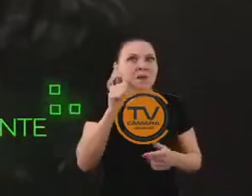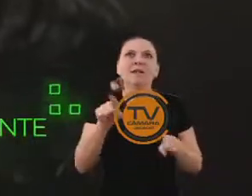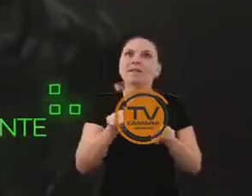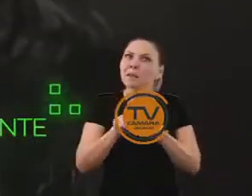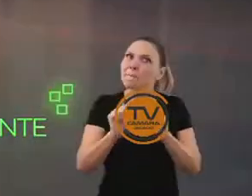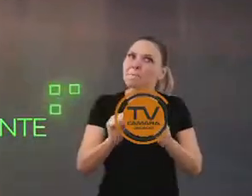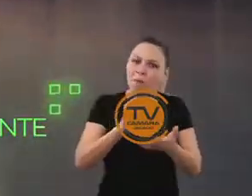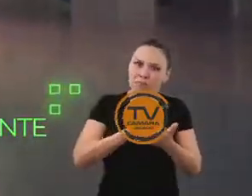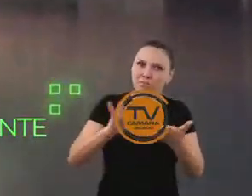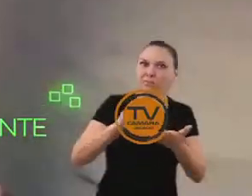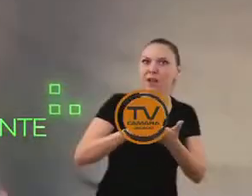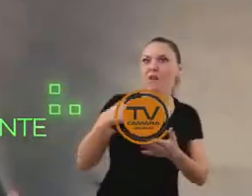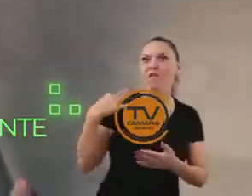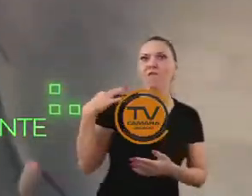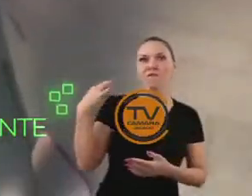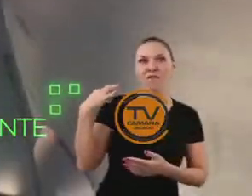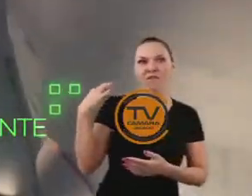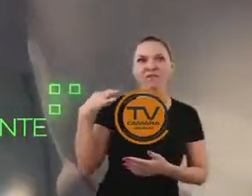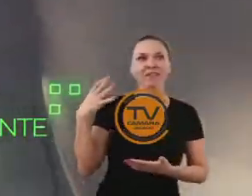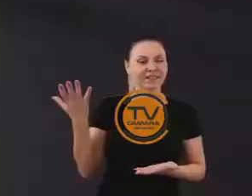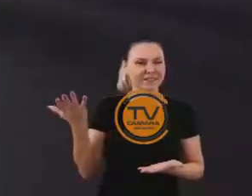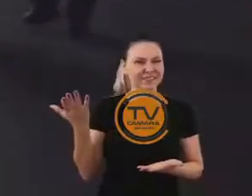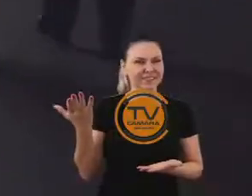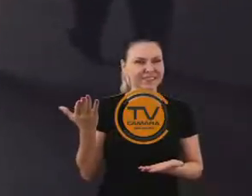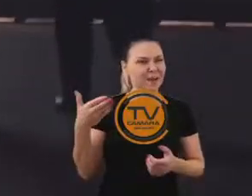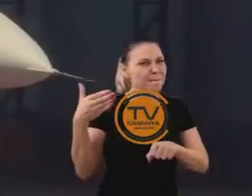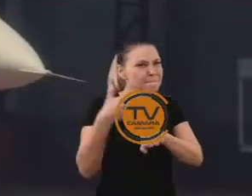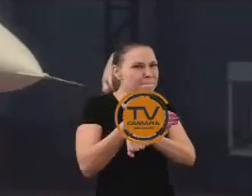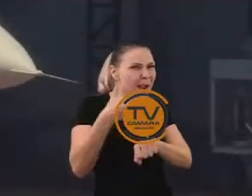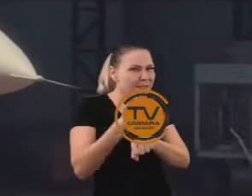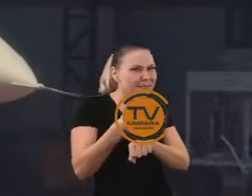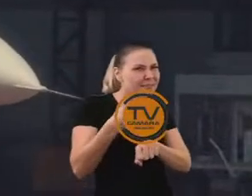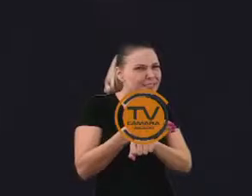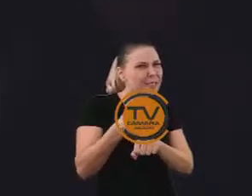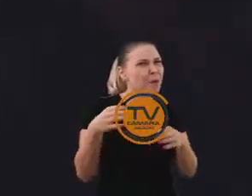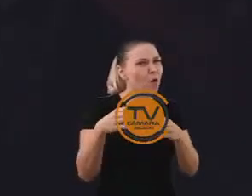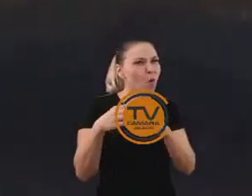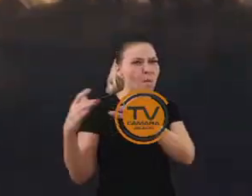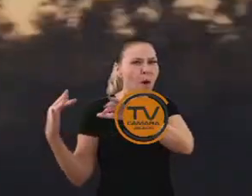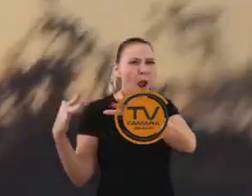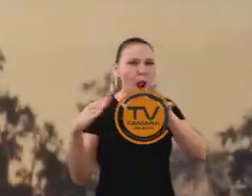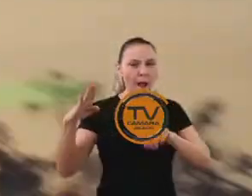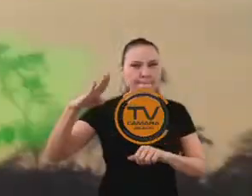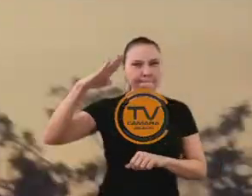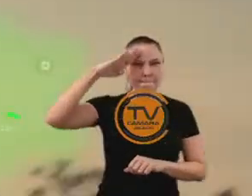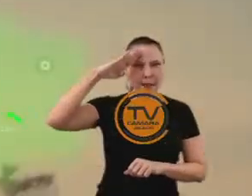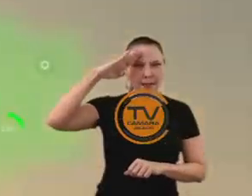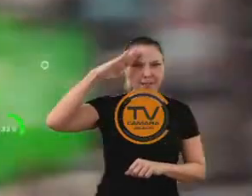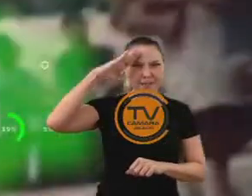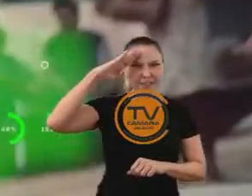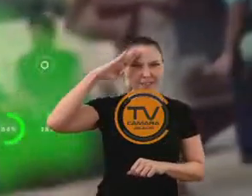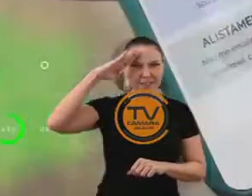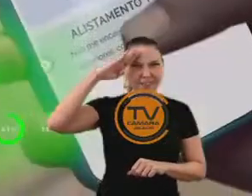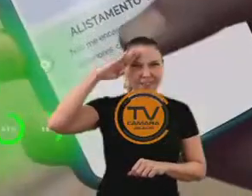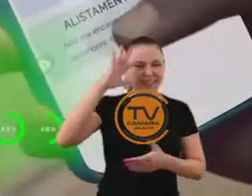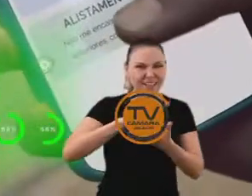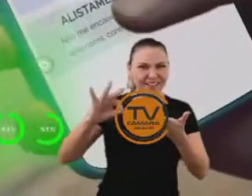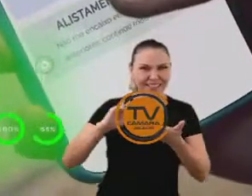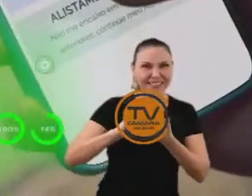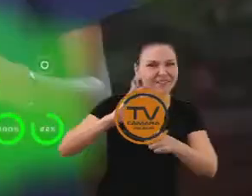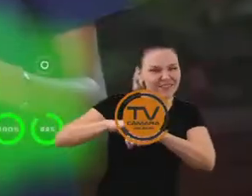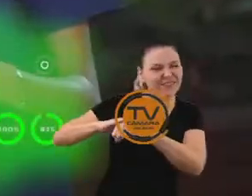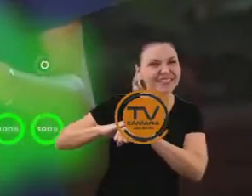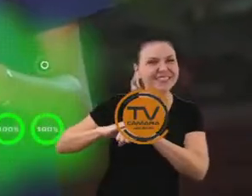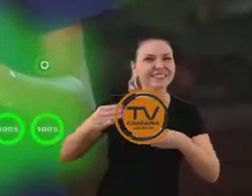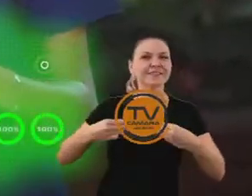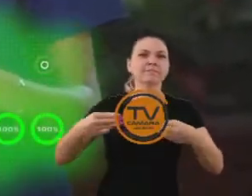mulheres também podem se alistar voluntariamente. Faça parte da missão. Junte-se às Forças Armadas.